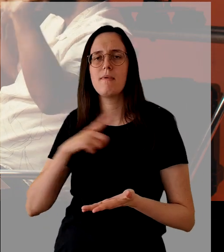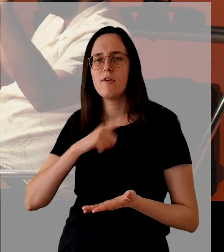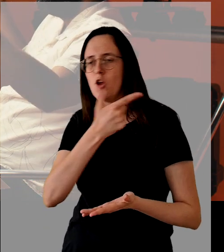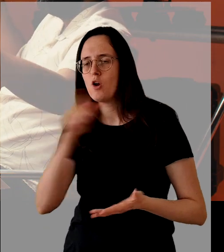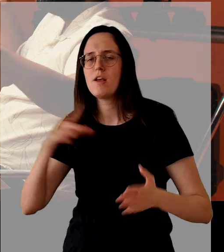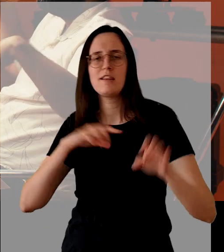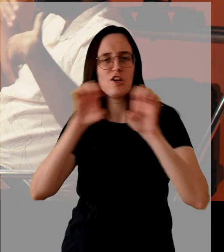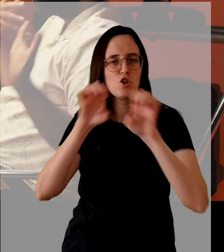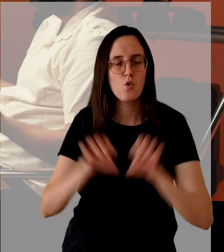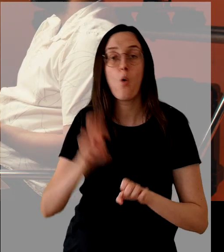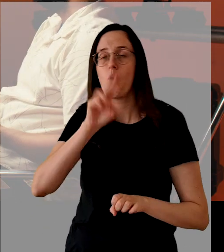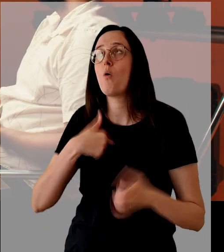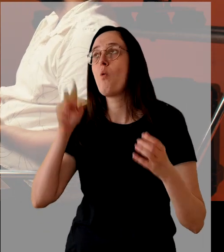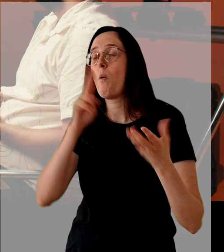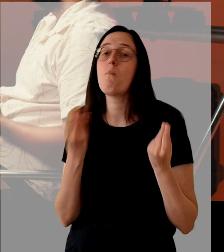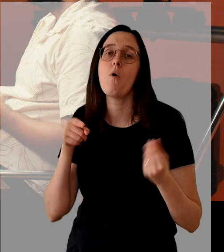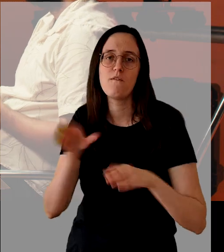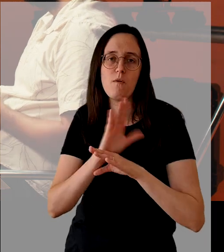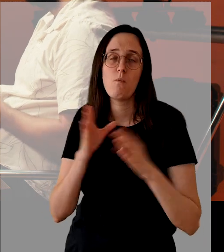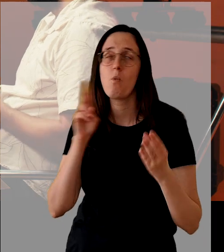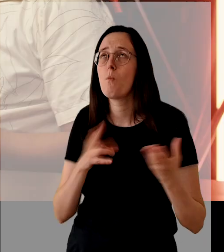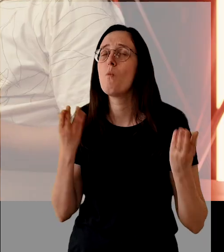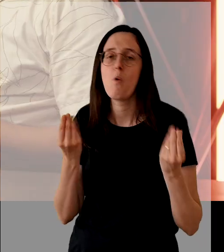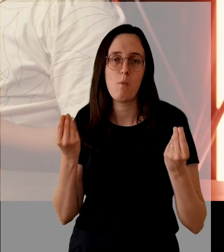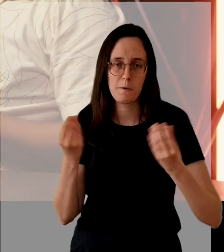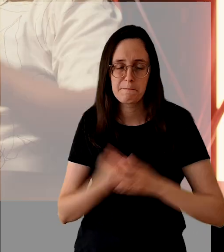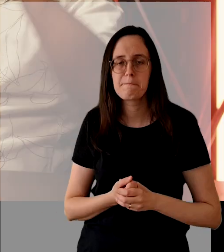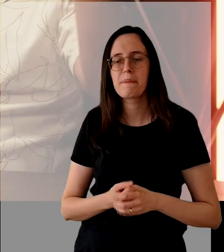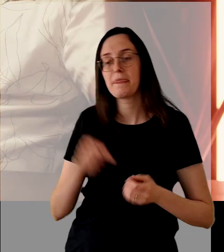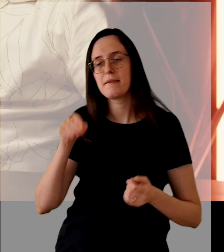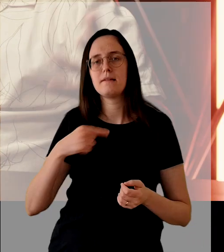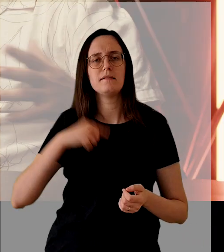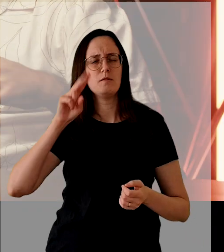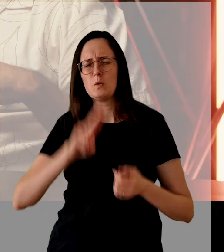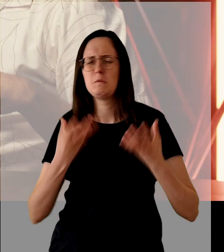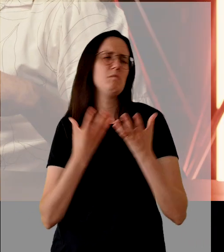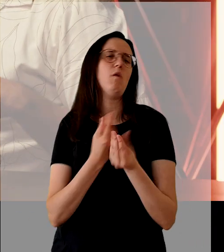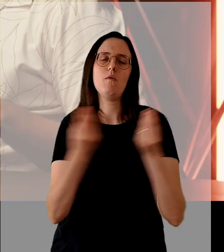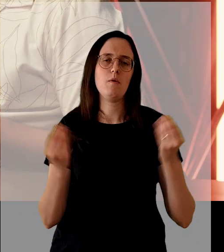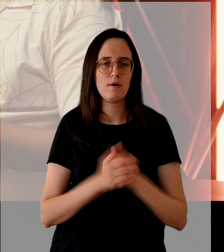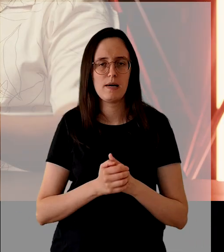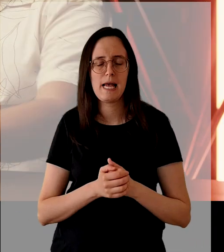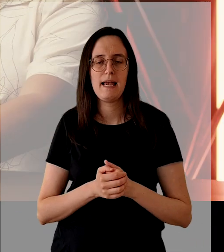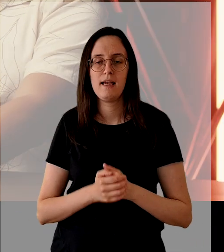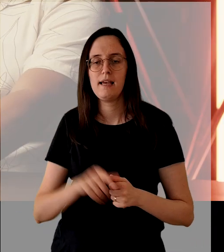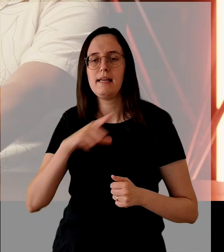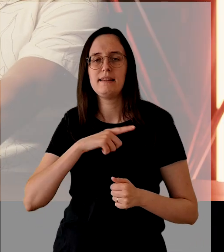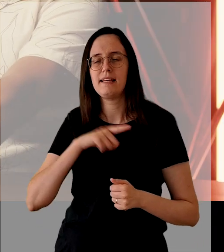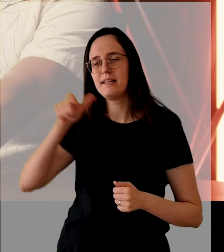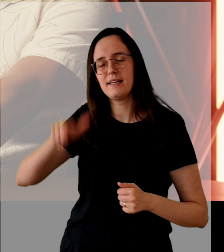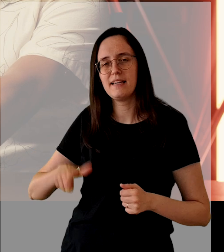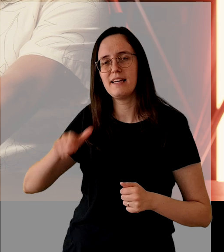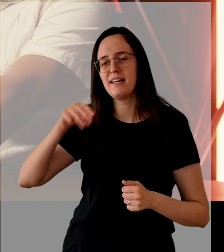estruturas, traquitanas. E eu usei muito nesse último filme, muito. Eu vi 1000 coisas, assim. Tipo, a Malu, que